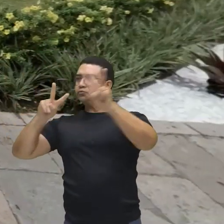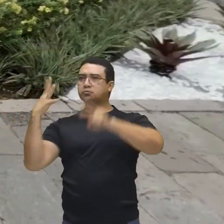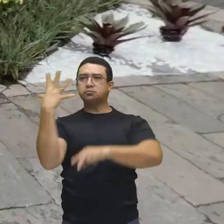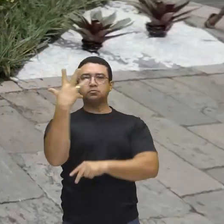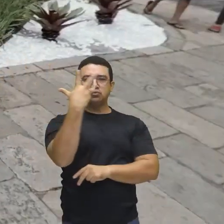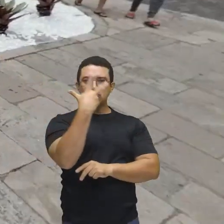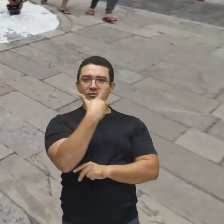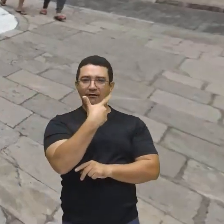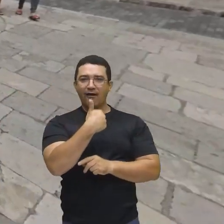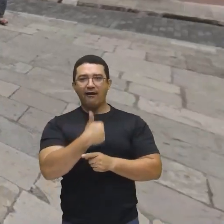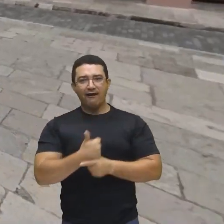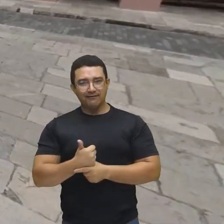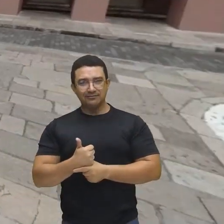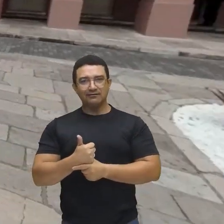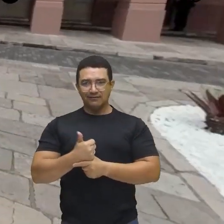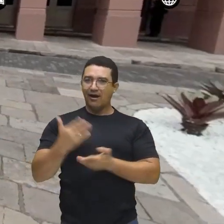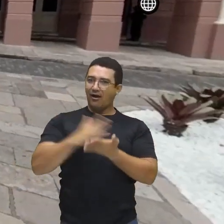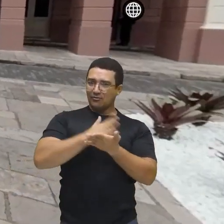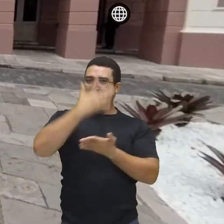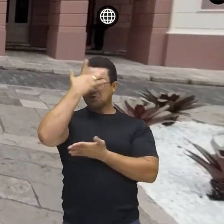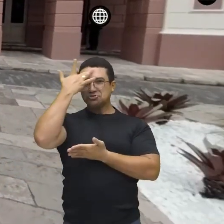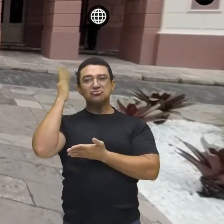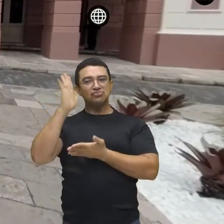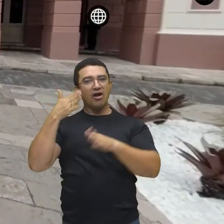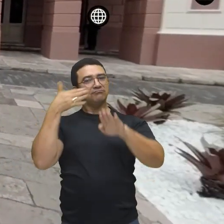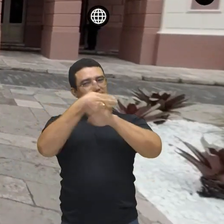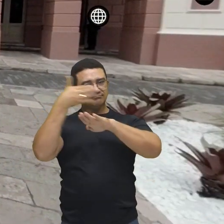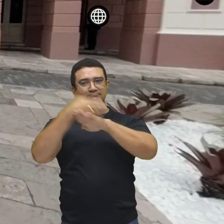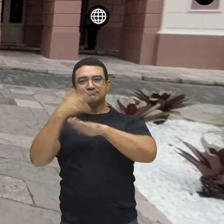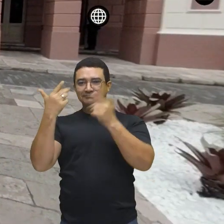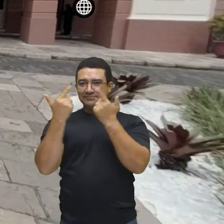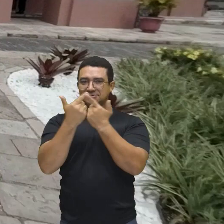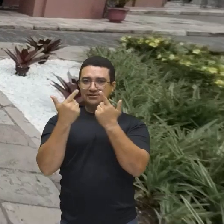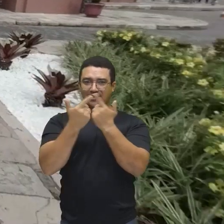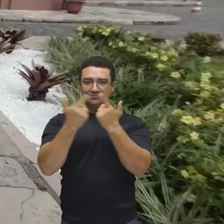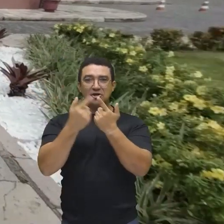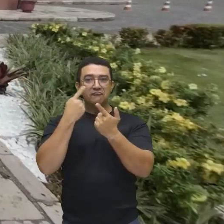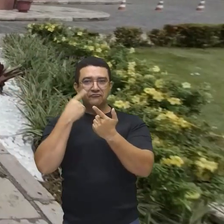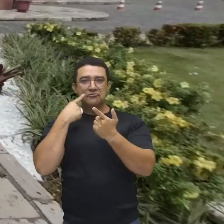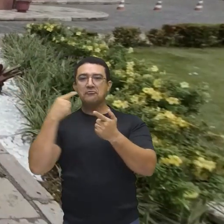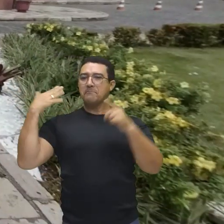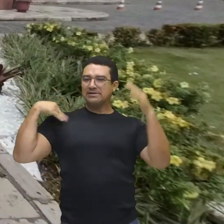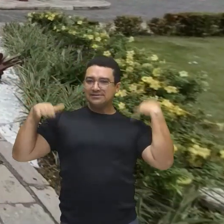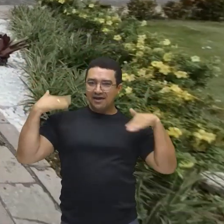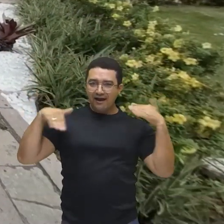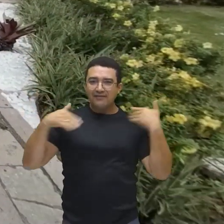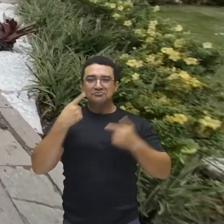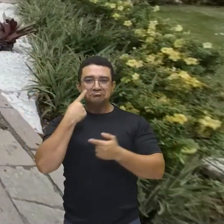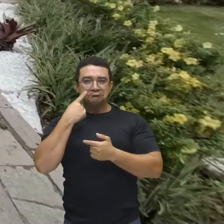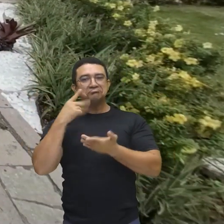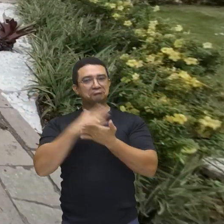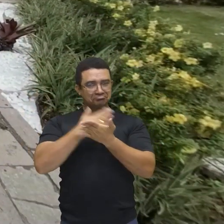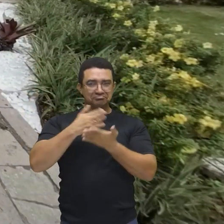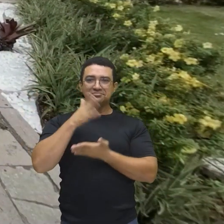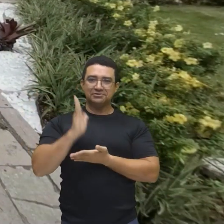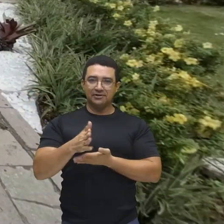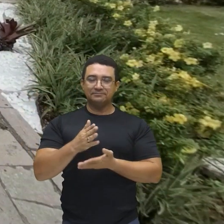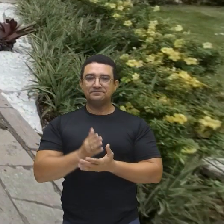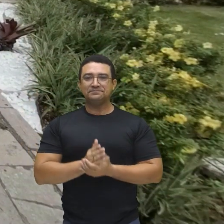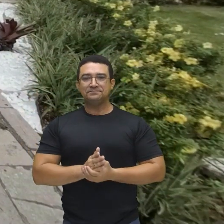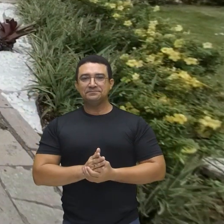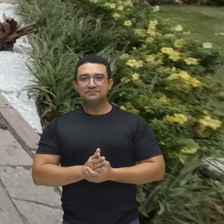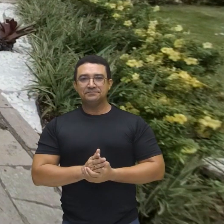Com certeza muitos já participaram, já visitaram aí. E aí nós vamos fazer...